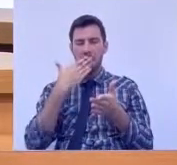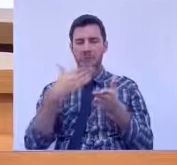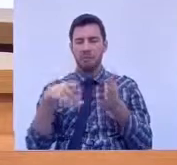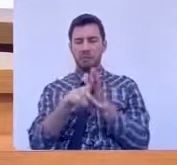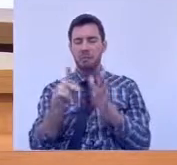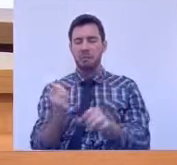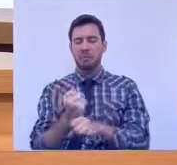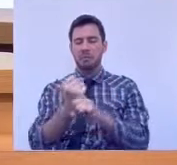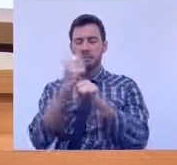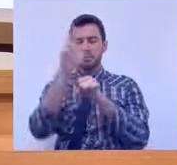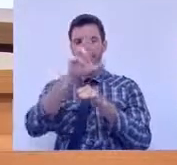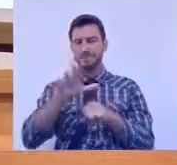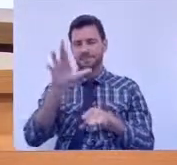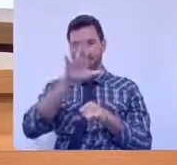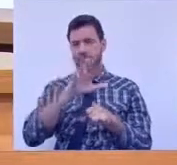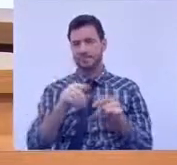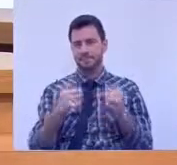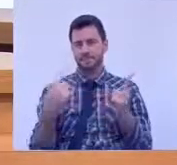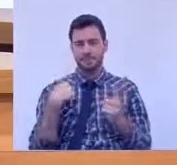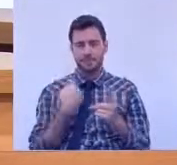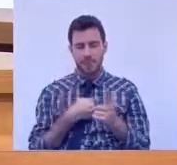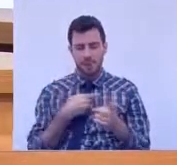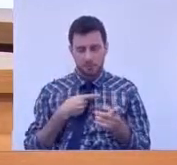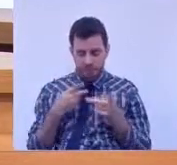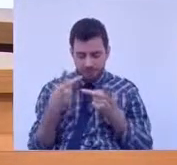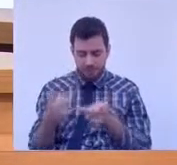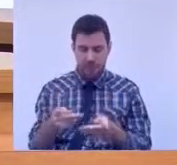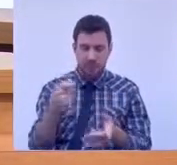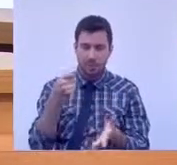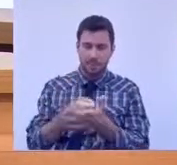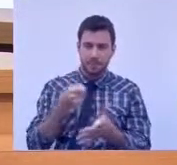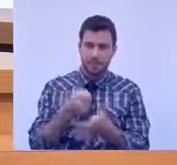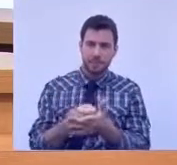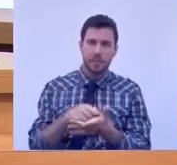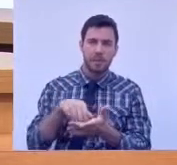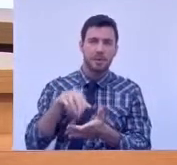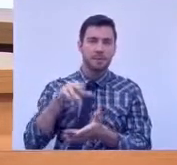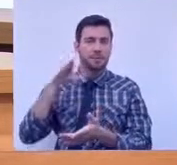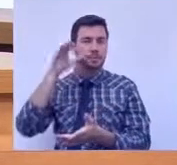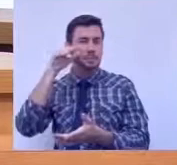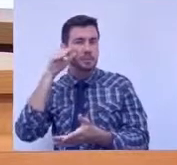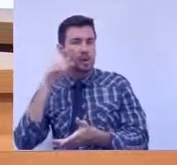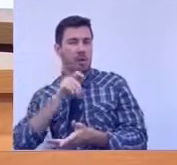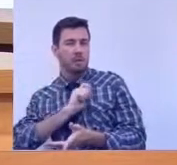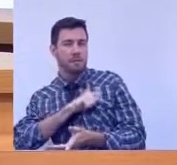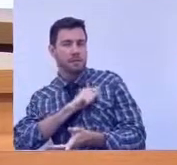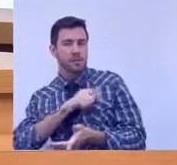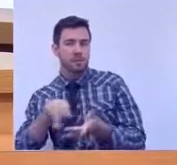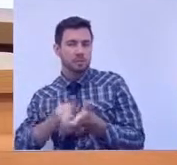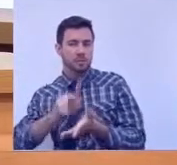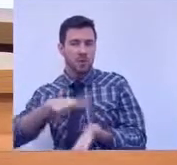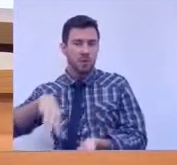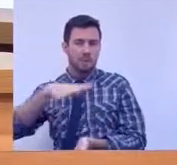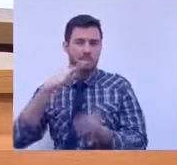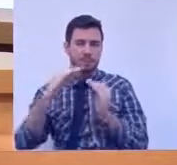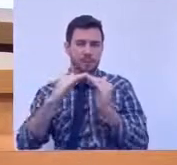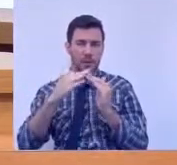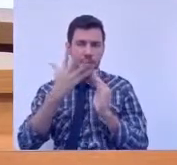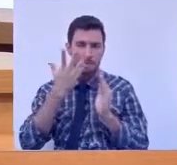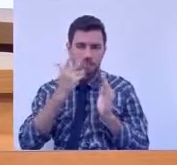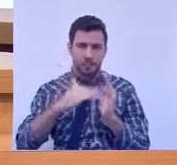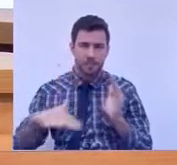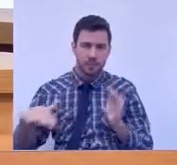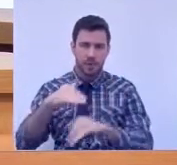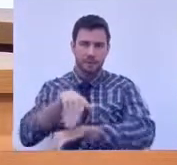aquela região. Também eu fui cobrar, como eu tive numa vistoria de uma creche na Vila Galvão, que é ali na Pedro Souza Lopes, com a